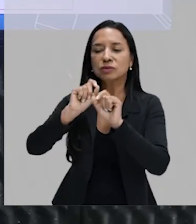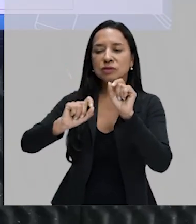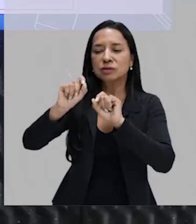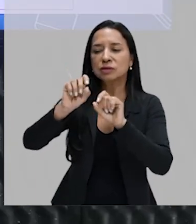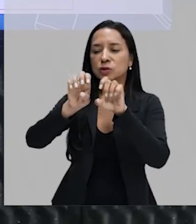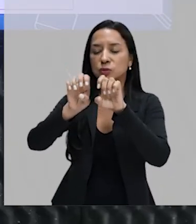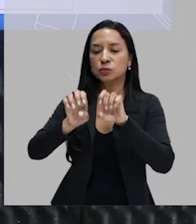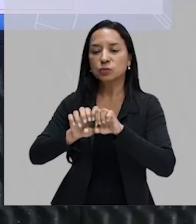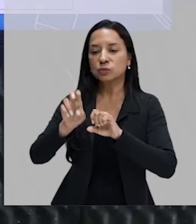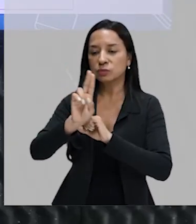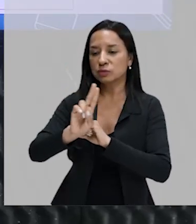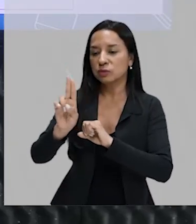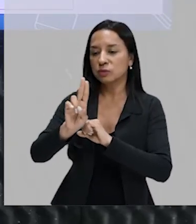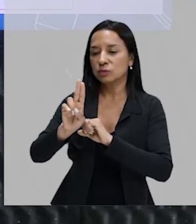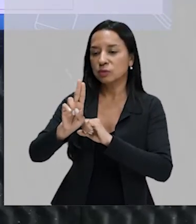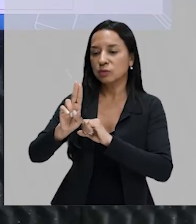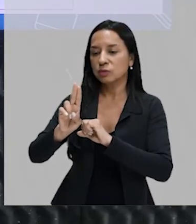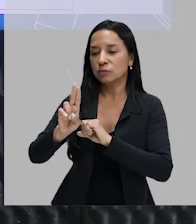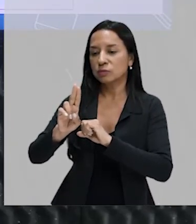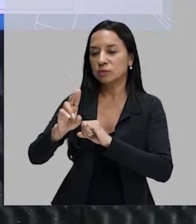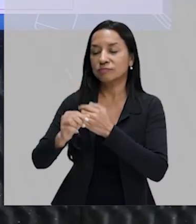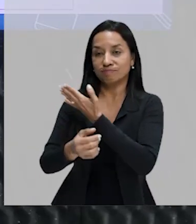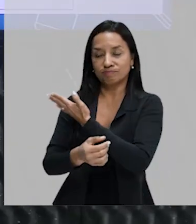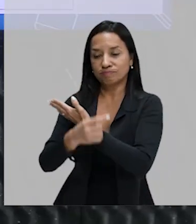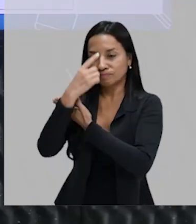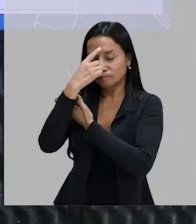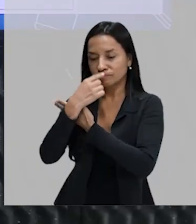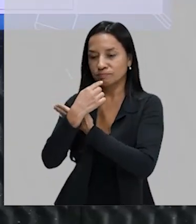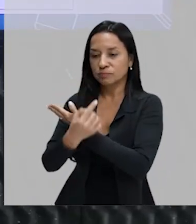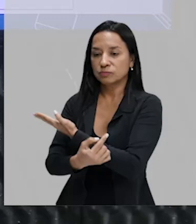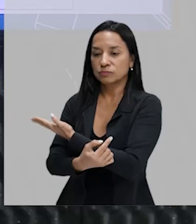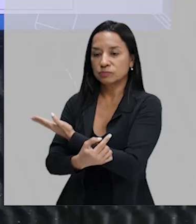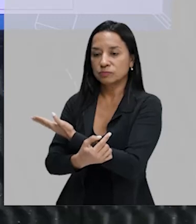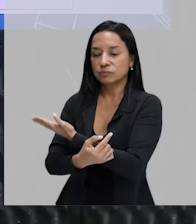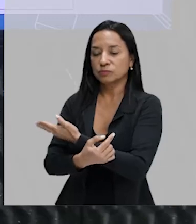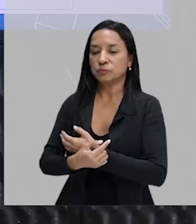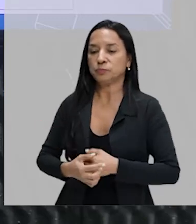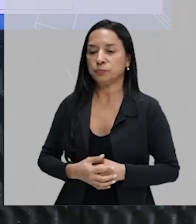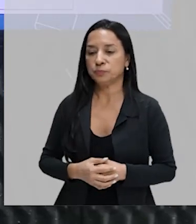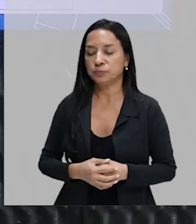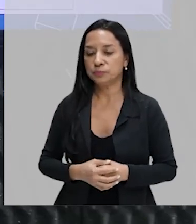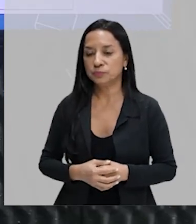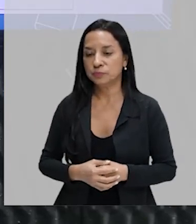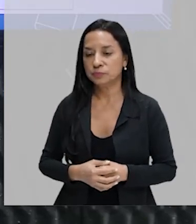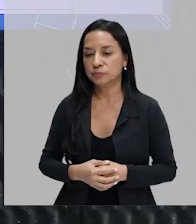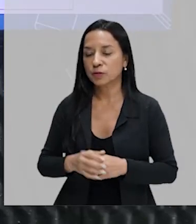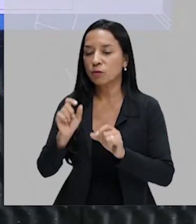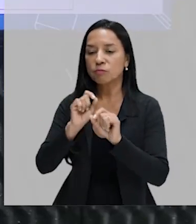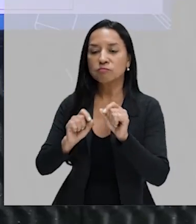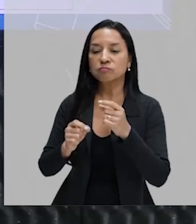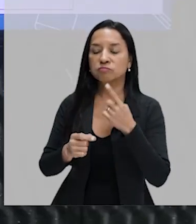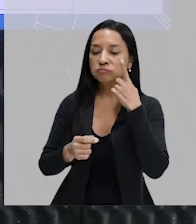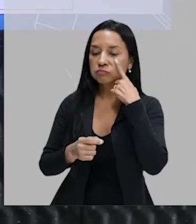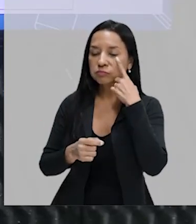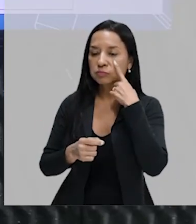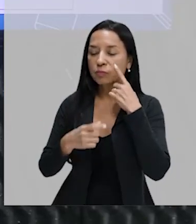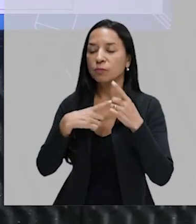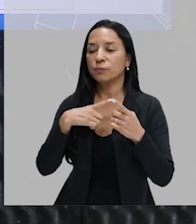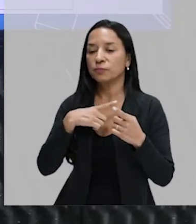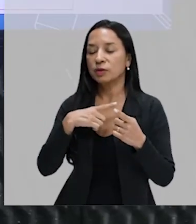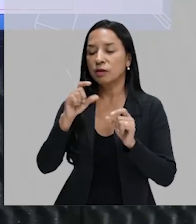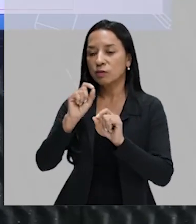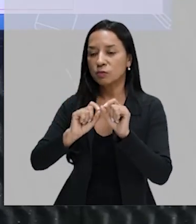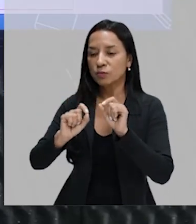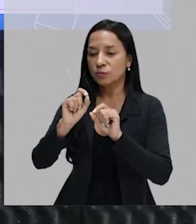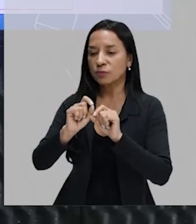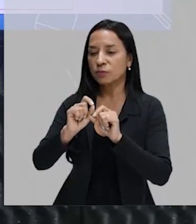estruturas são chamadas de corpo cavernoso, tá? E corpo esponjoso. Então, olha só, você tem aqui